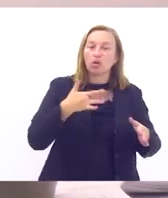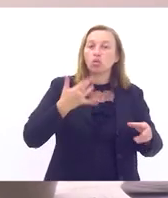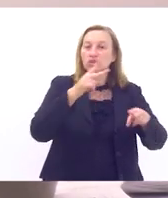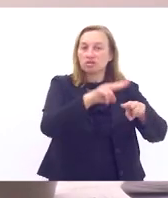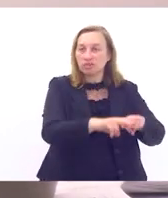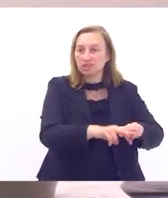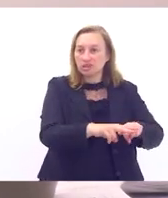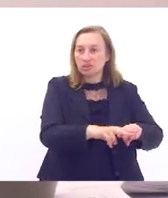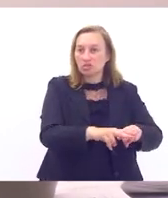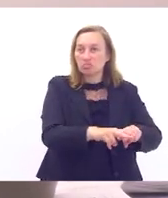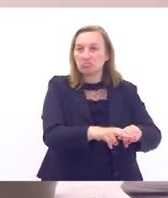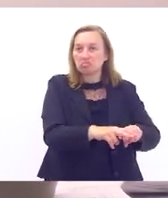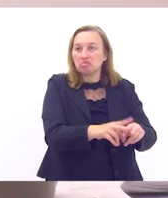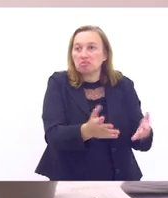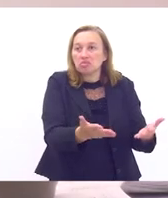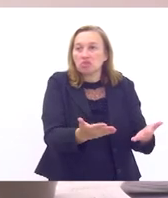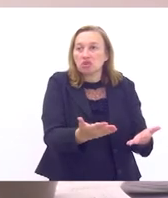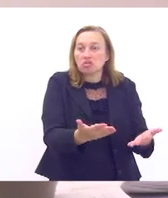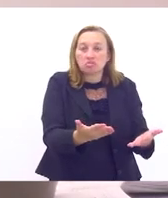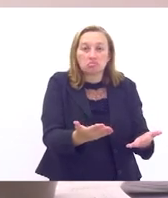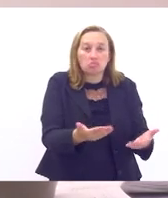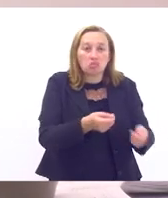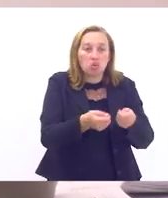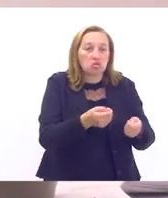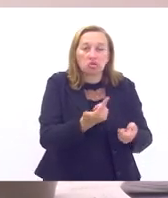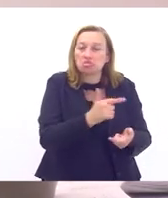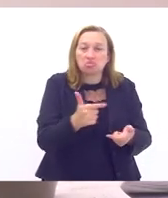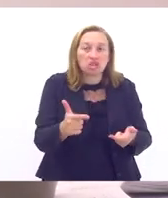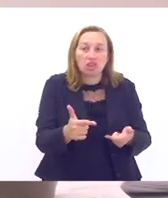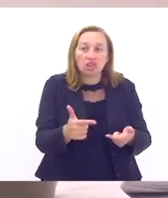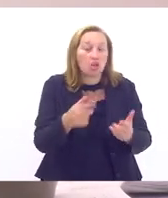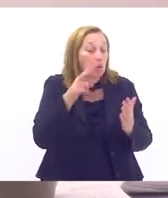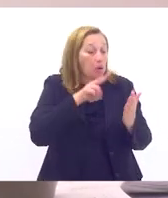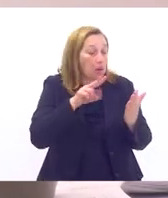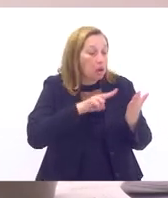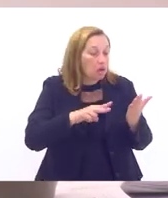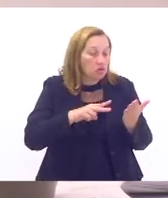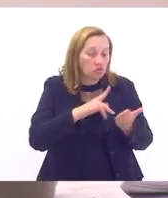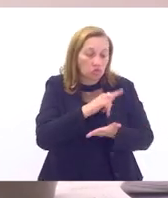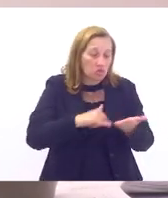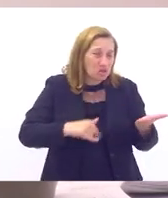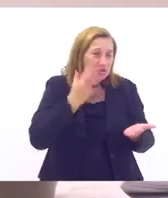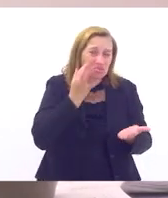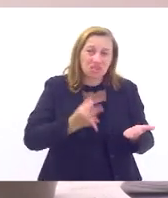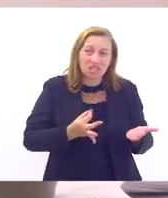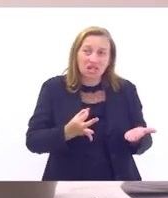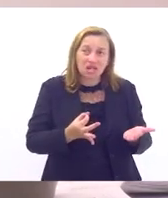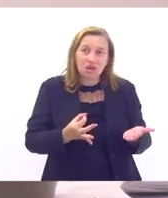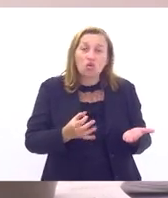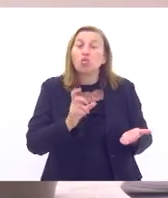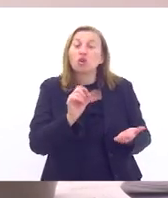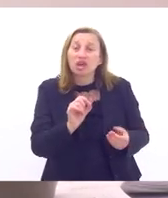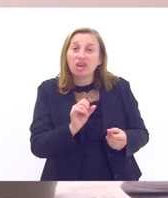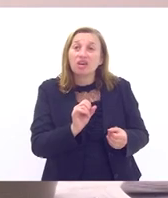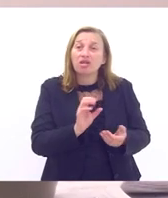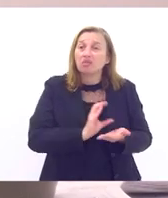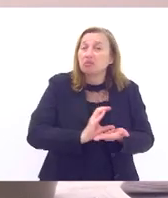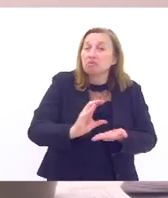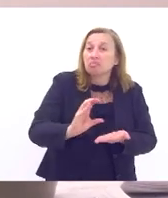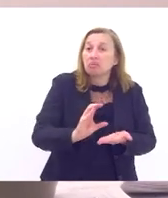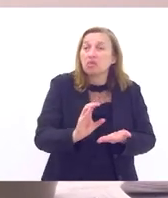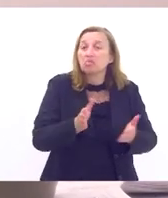prisional, eu nunca encontrei. Eu leio o documento e não sei dizer o que será feito com esses recursos no prazo de